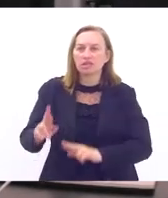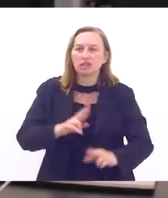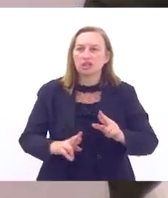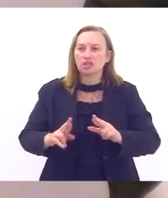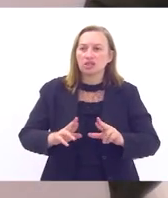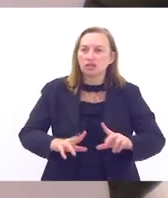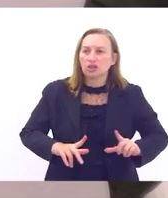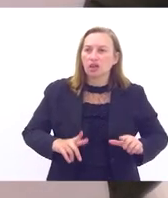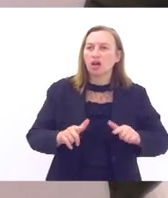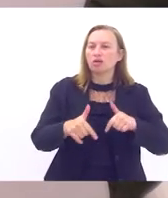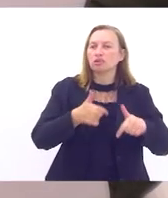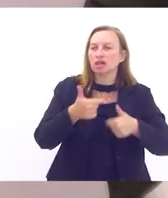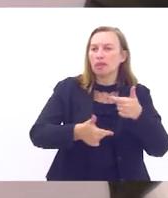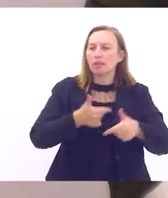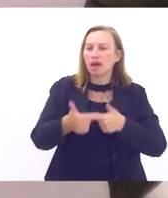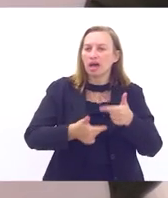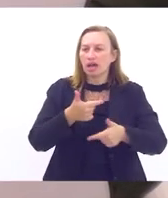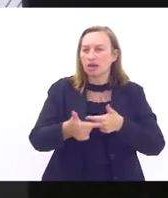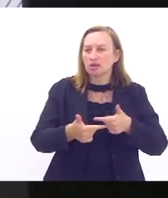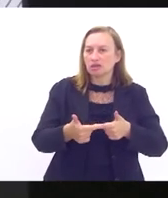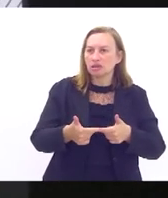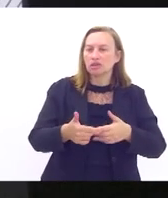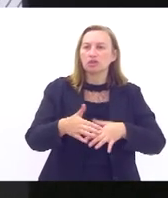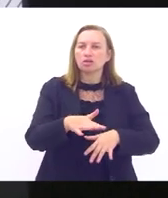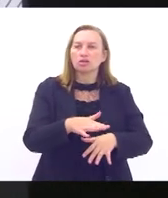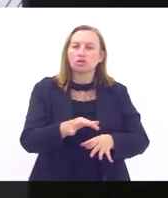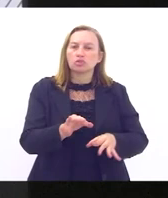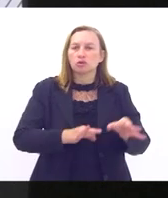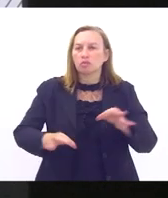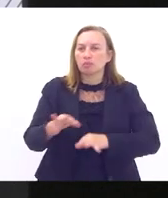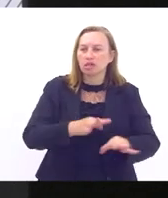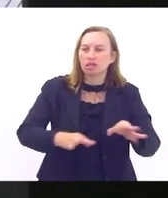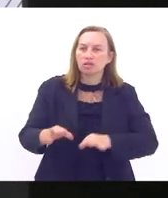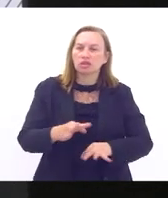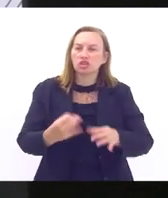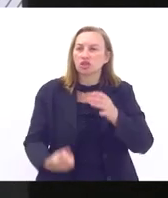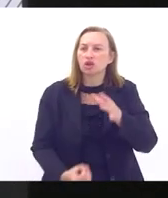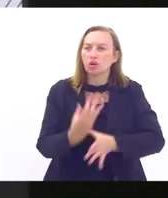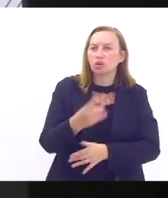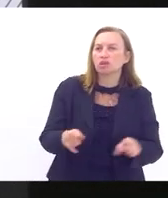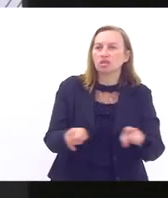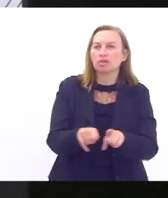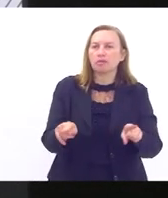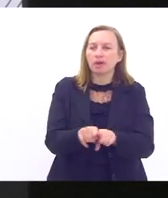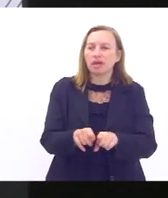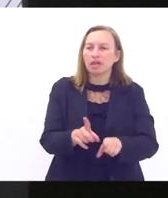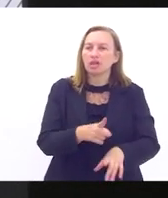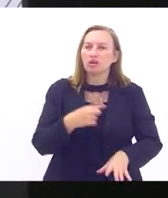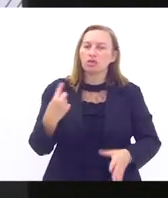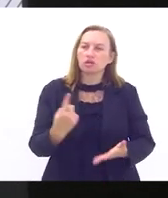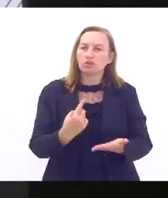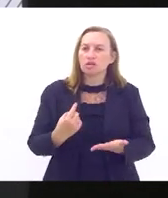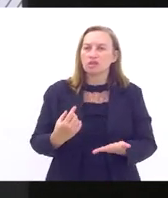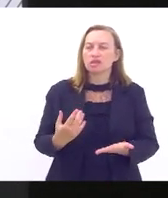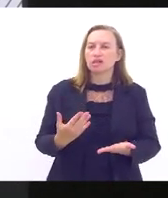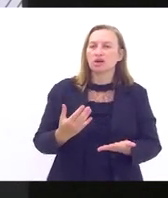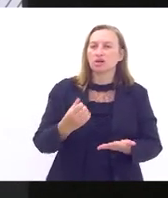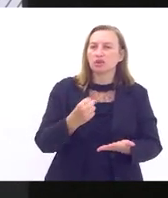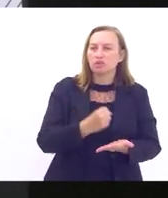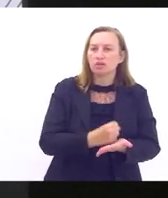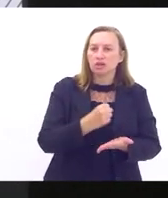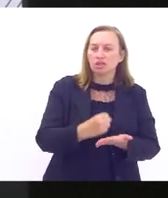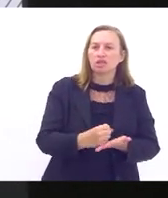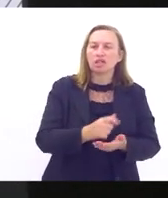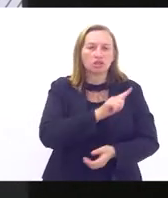das ações previstas no plano de trabalho anual. A gente criou também, com a nossa contratada com